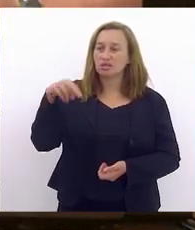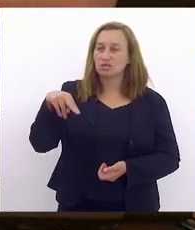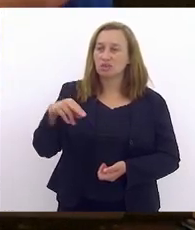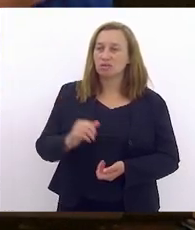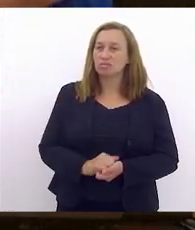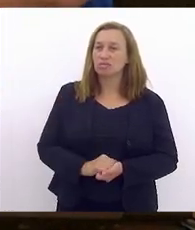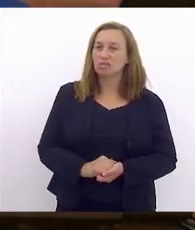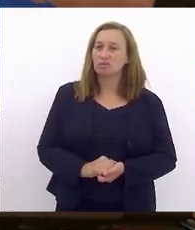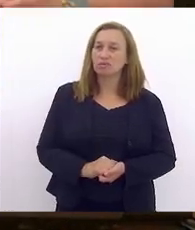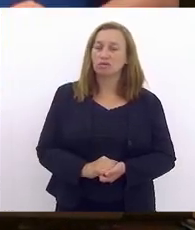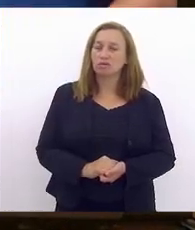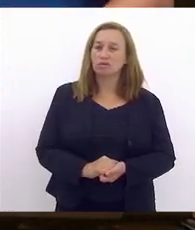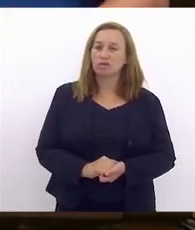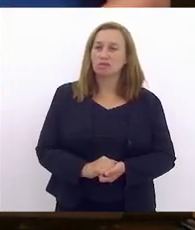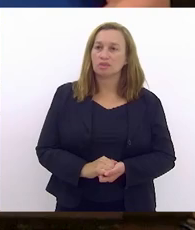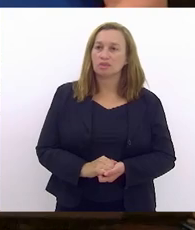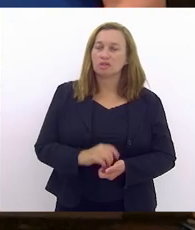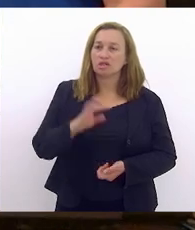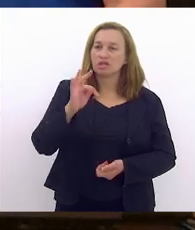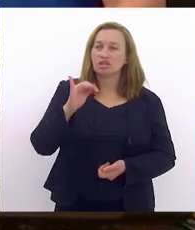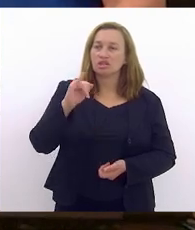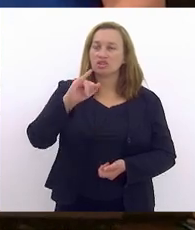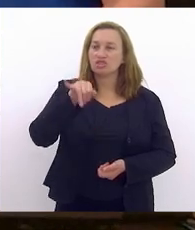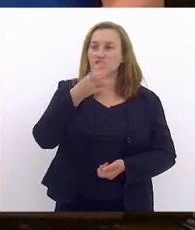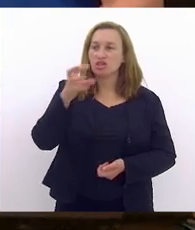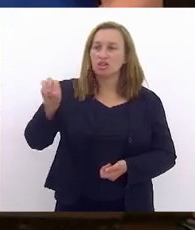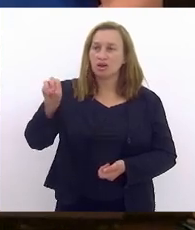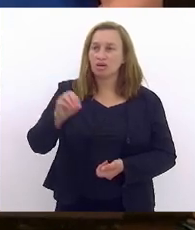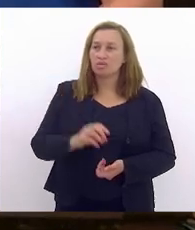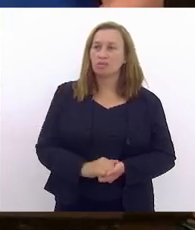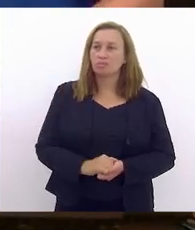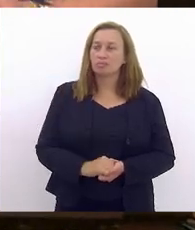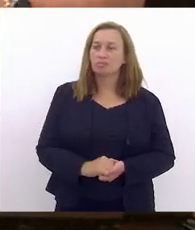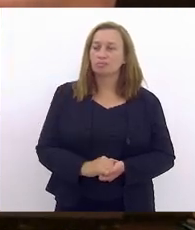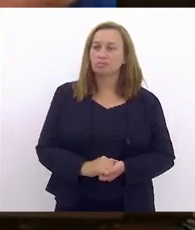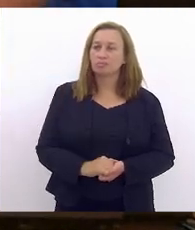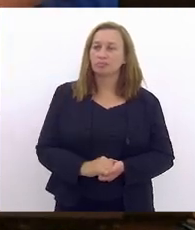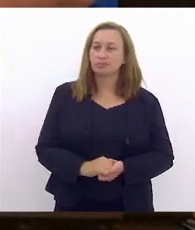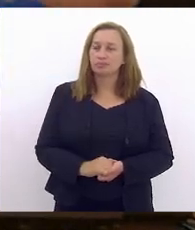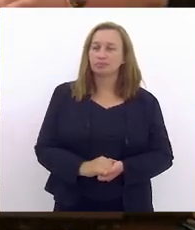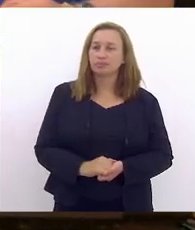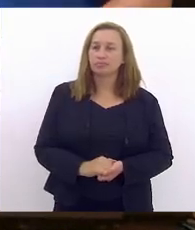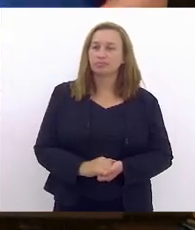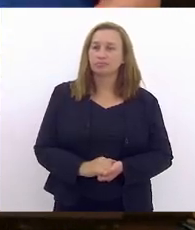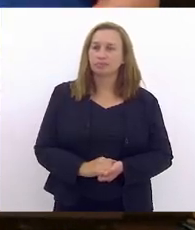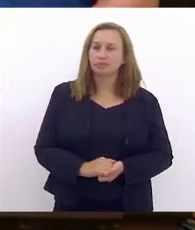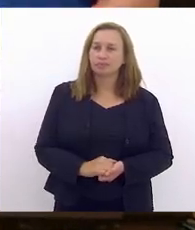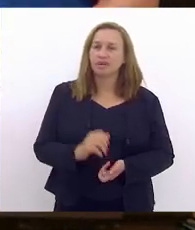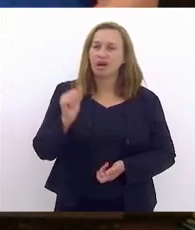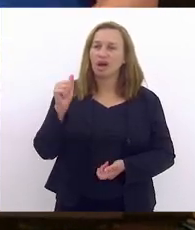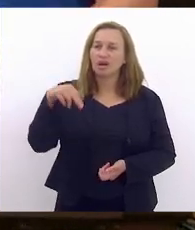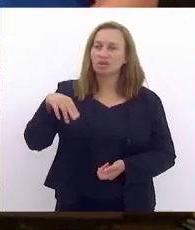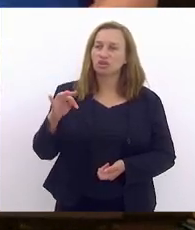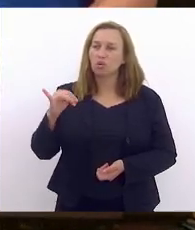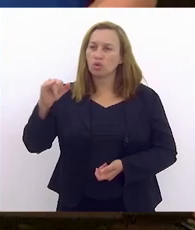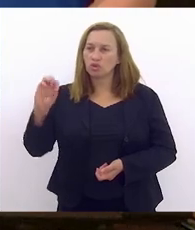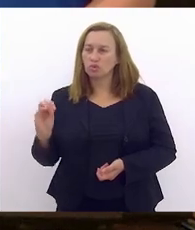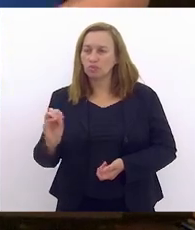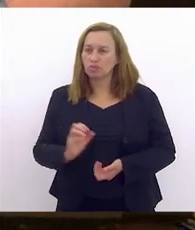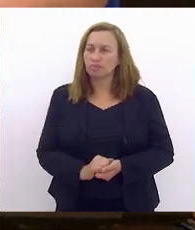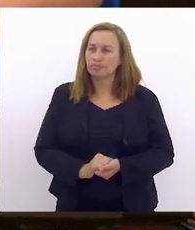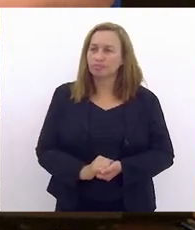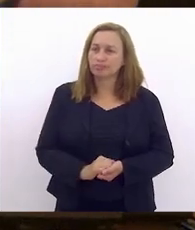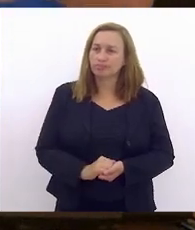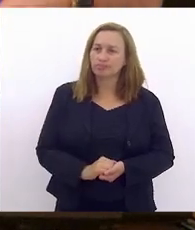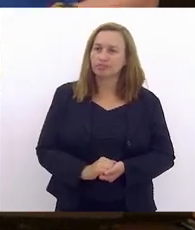Estácio. Tião Pinheiro, presidente da Unidos da Ponte. Antônio Marques, presidente da